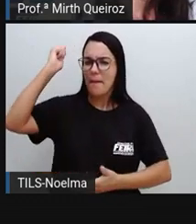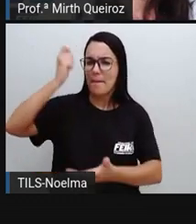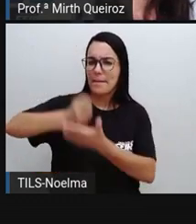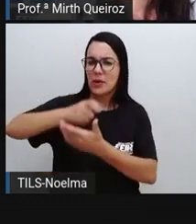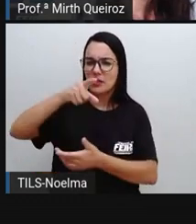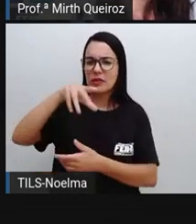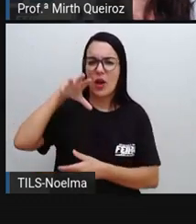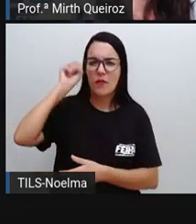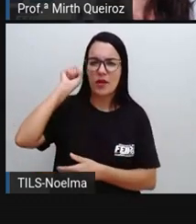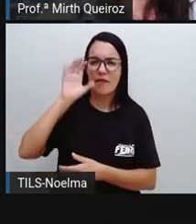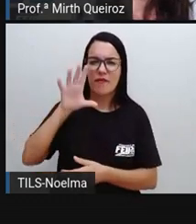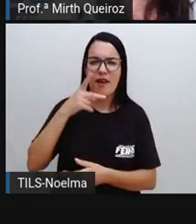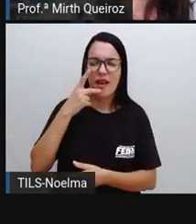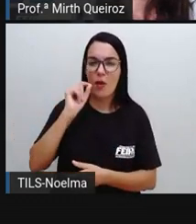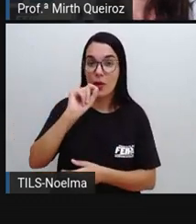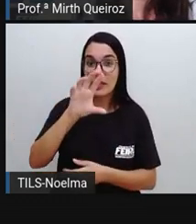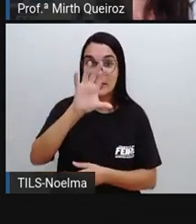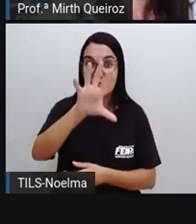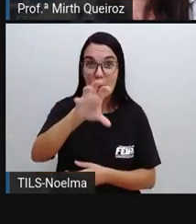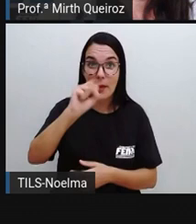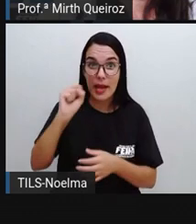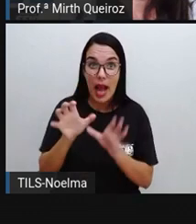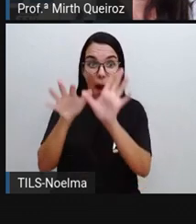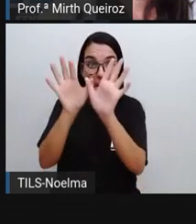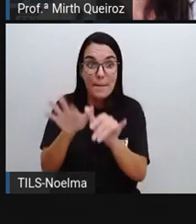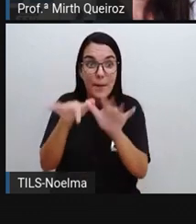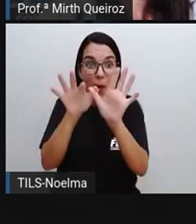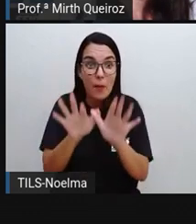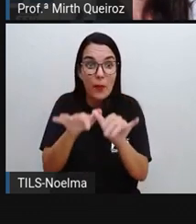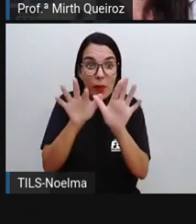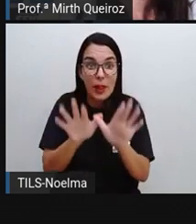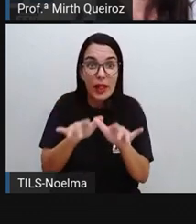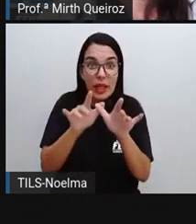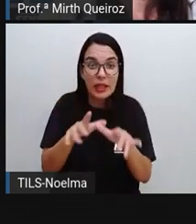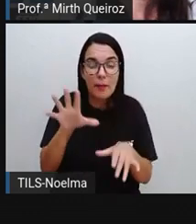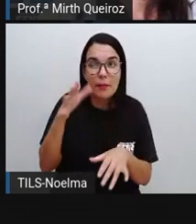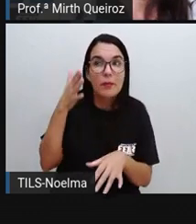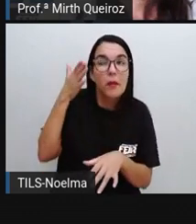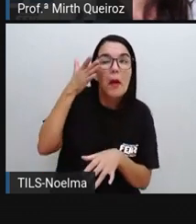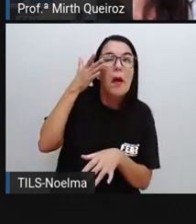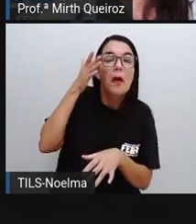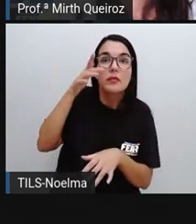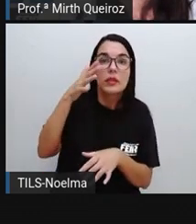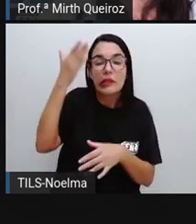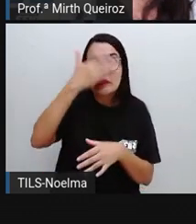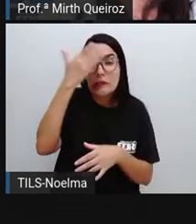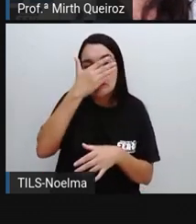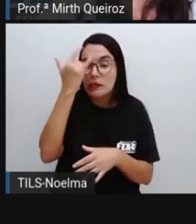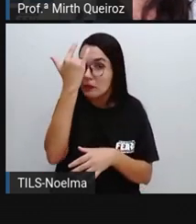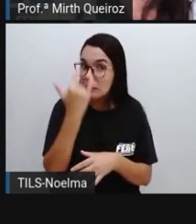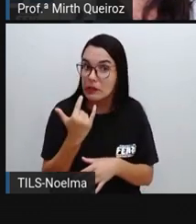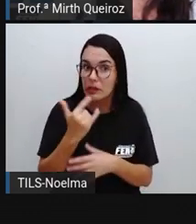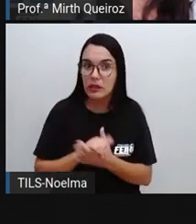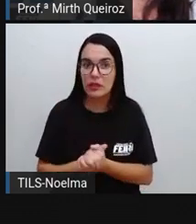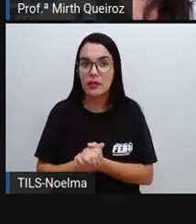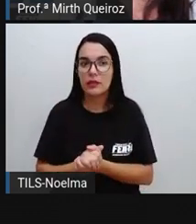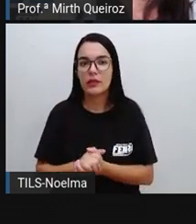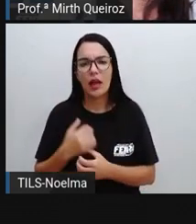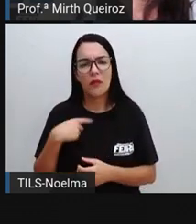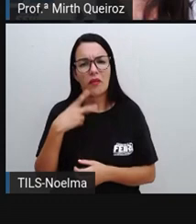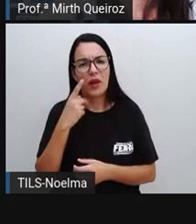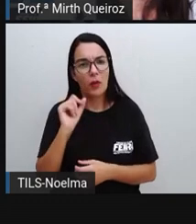que se pegar uma mariposa e colocar a mão no olho, você fica cego. Vou dizer uma coisa com